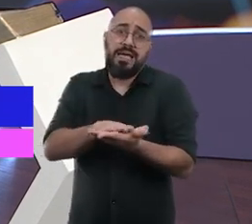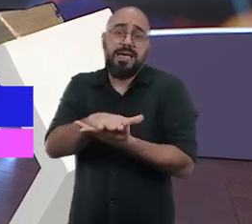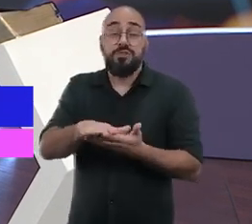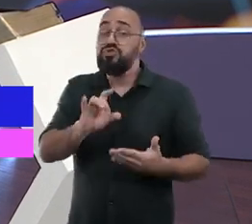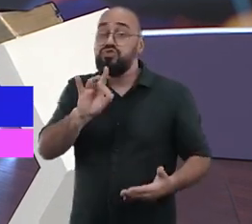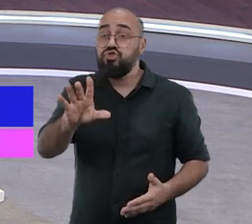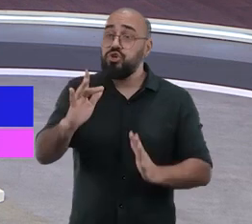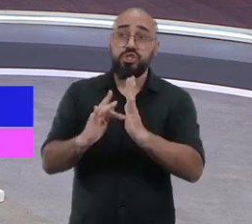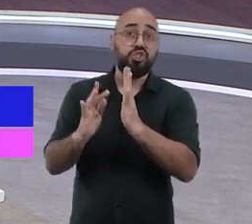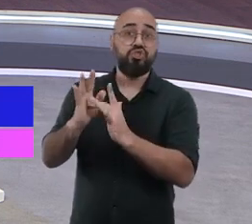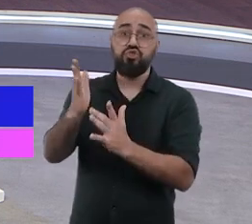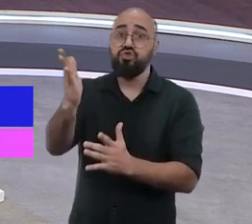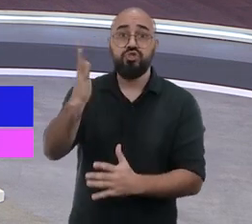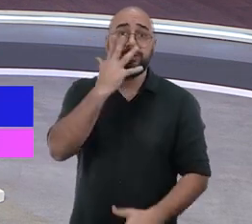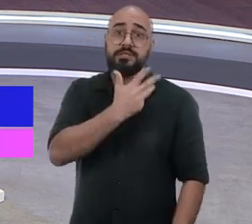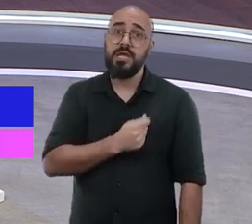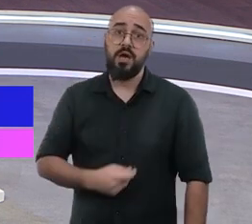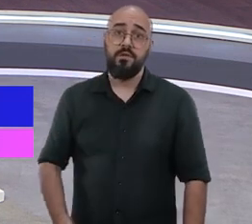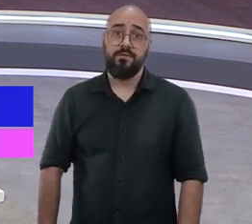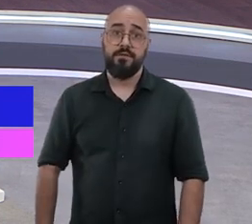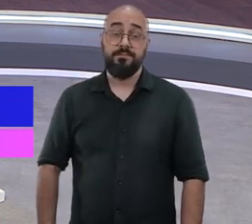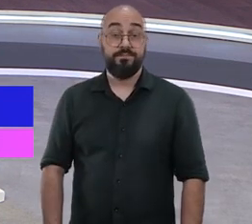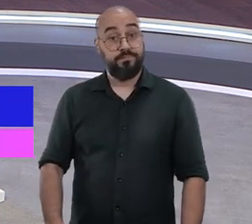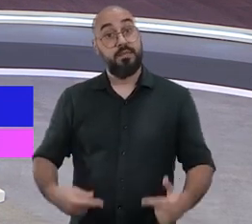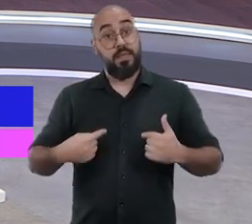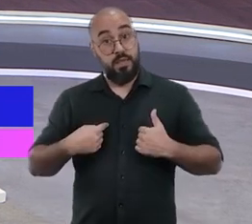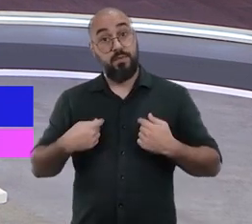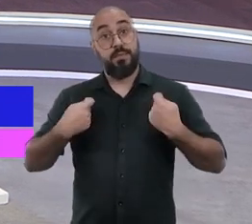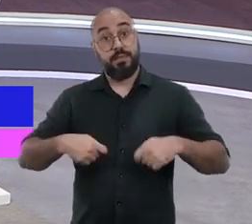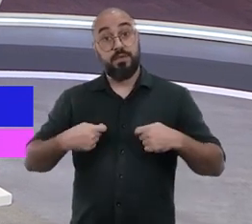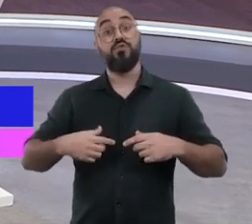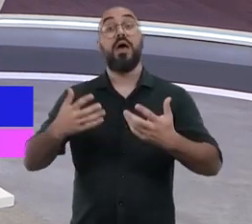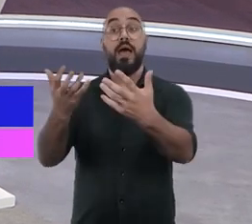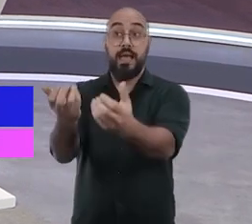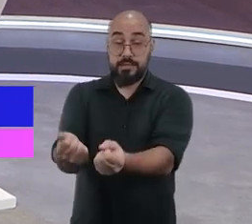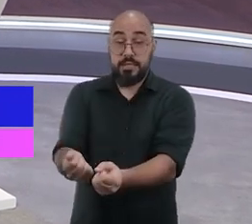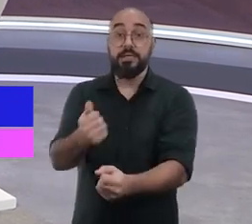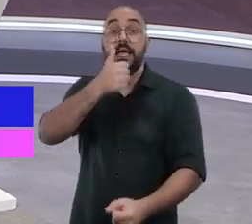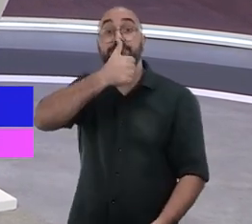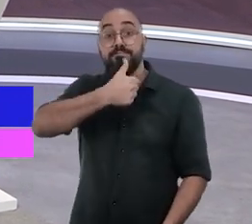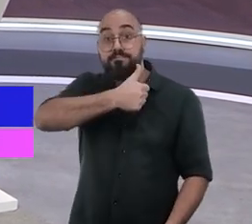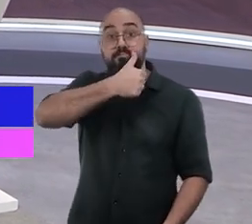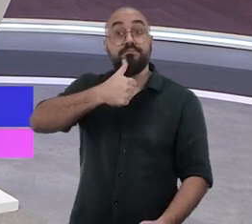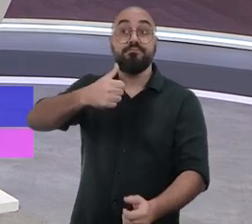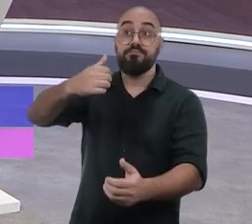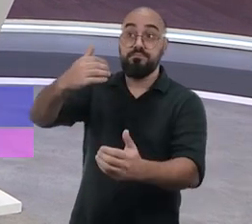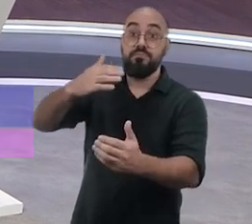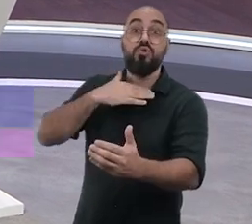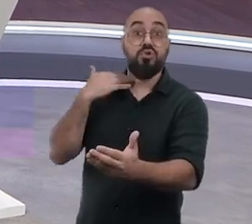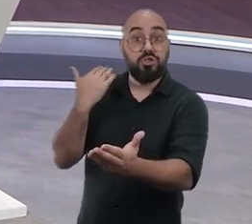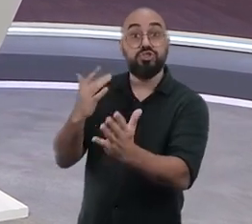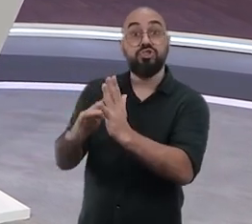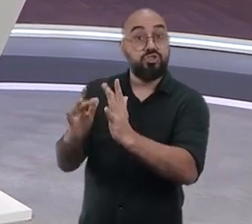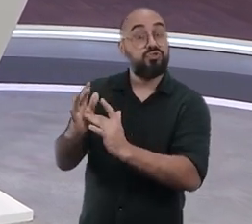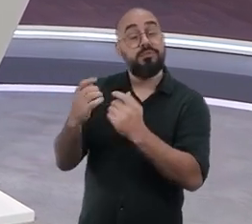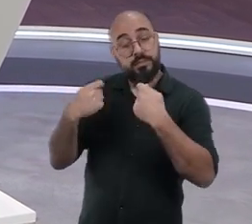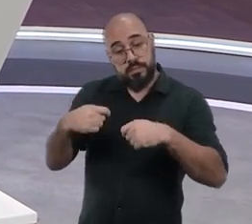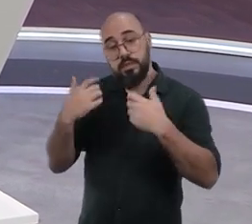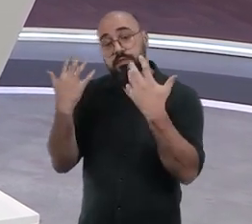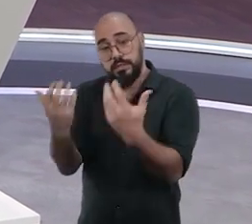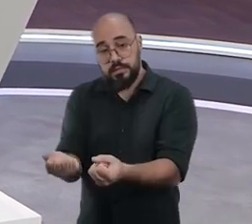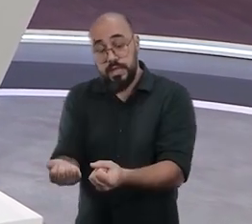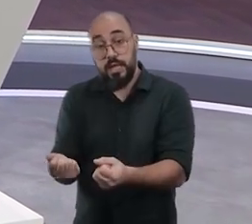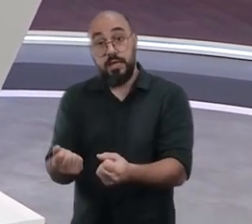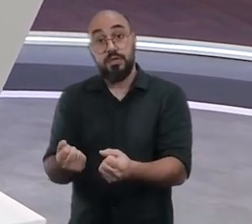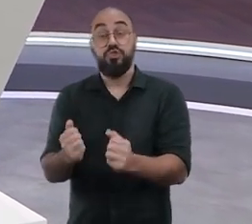perfeito. Então o que eu preciso é aceitar esse sacrifício, porque em Cristo todos nós somos um.